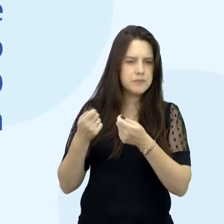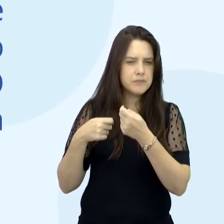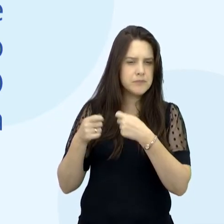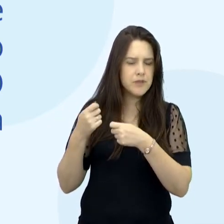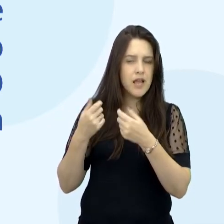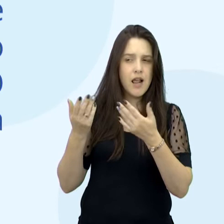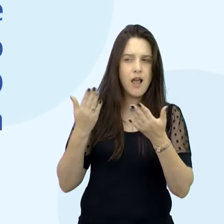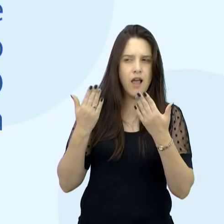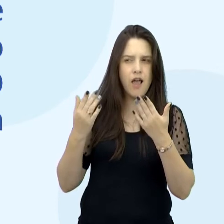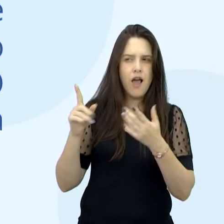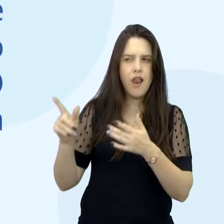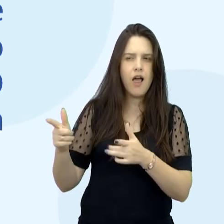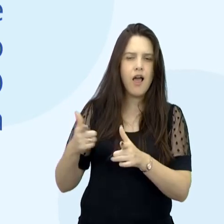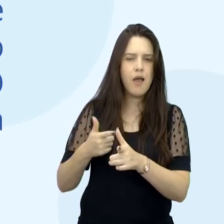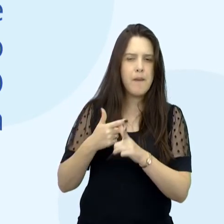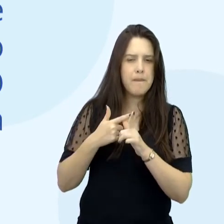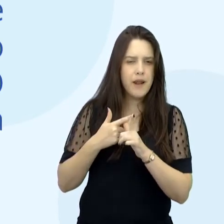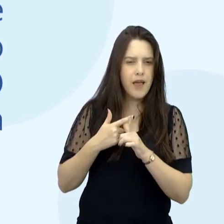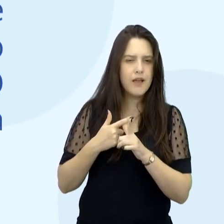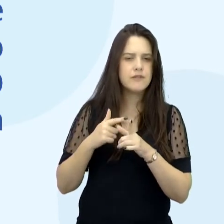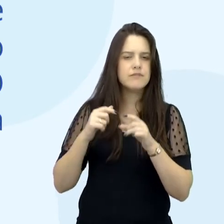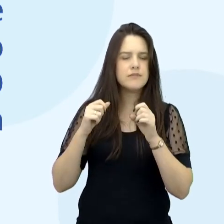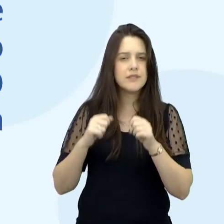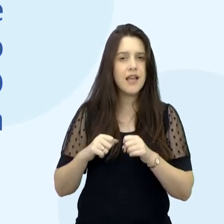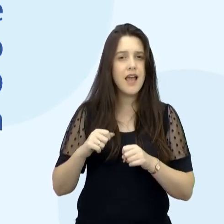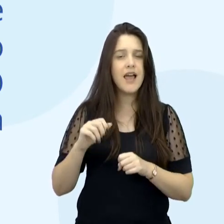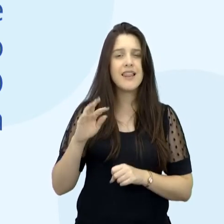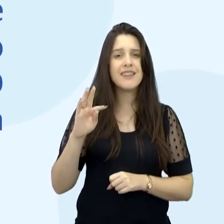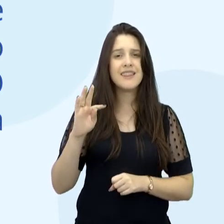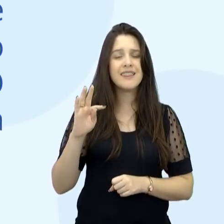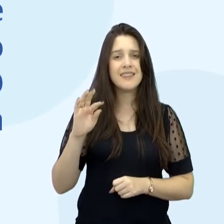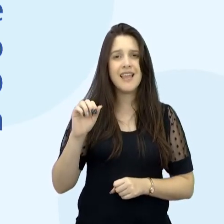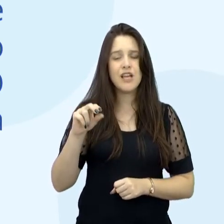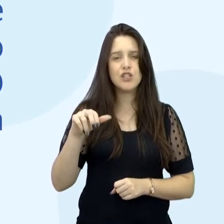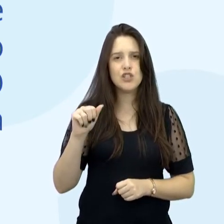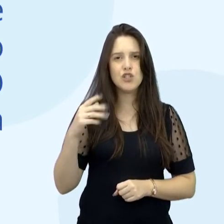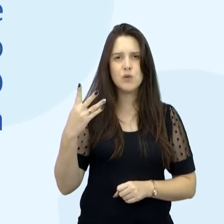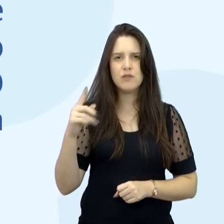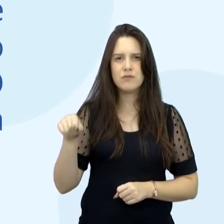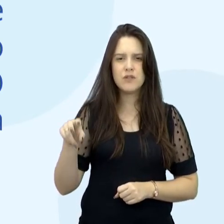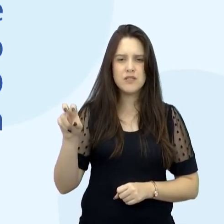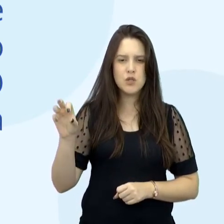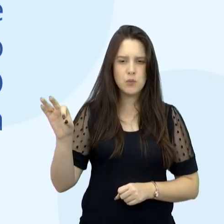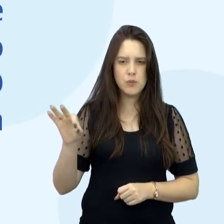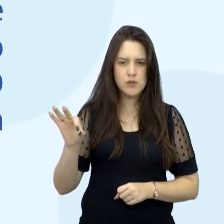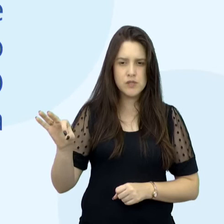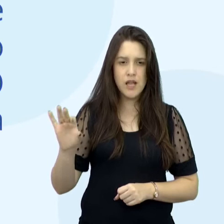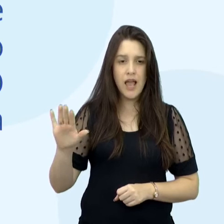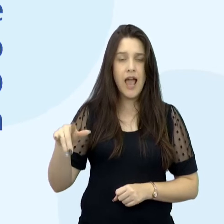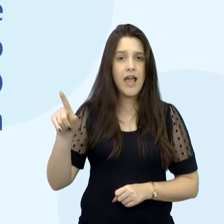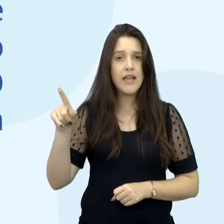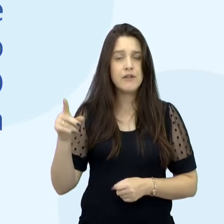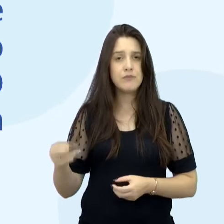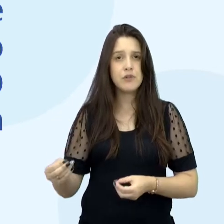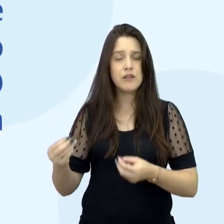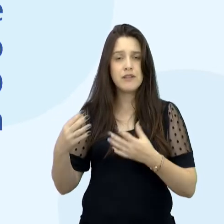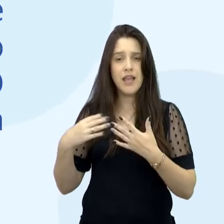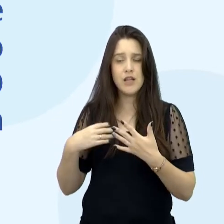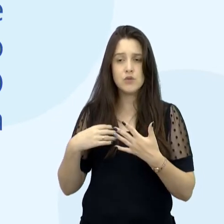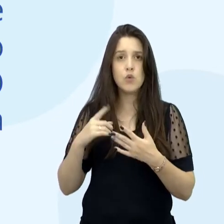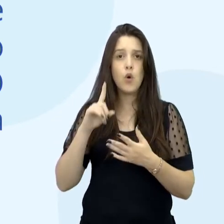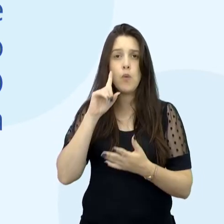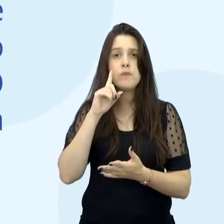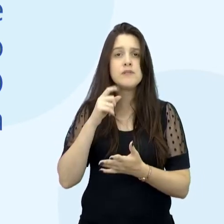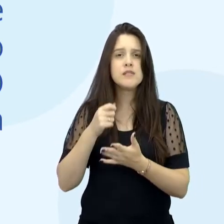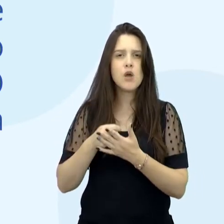verificou que o empréstimo poderia ser feito a uma taxa de 4,5% ao mês. A ele foi dada a opção de pagar o